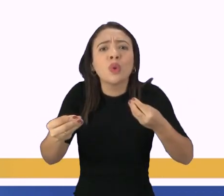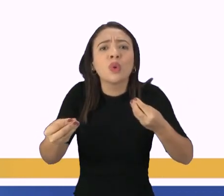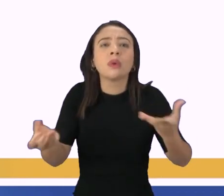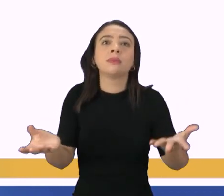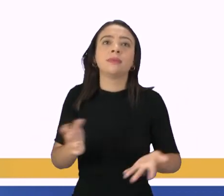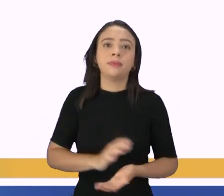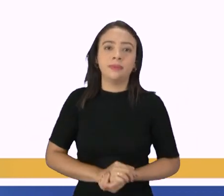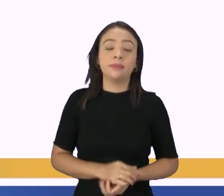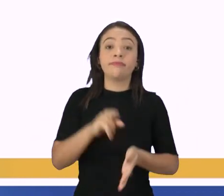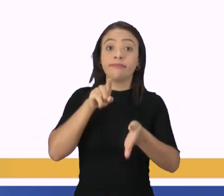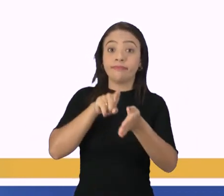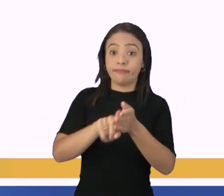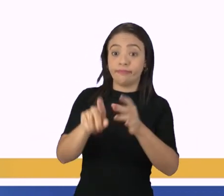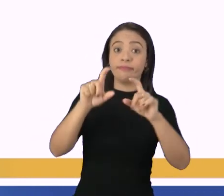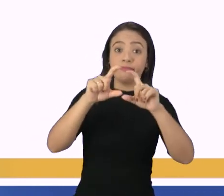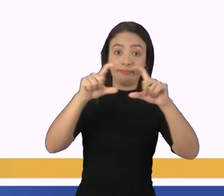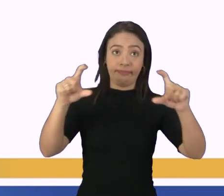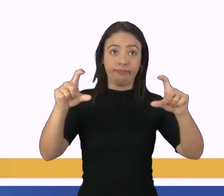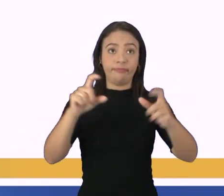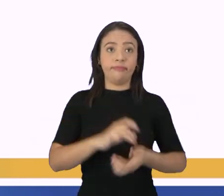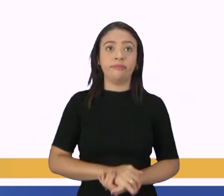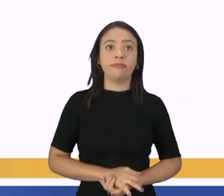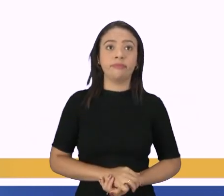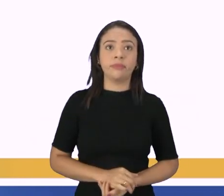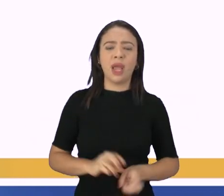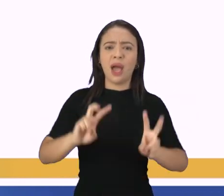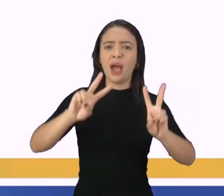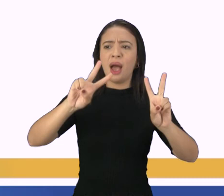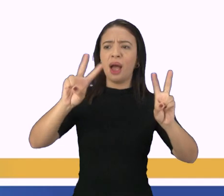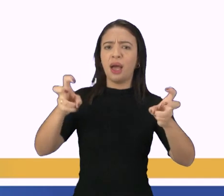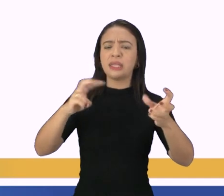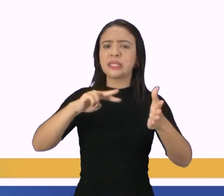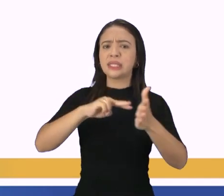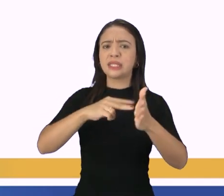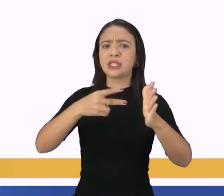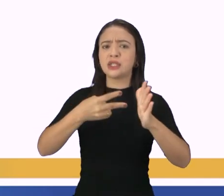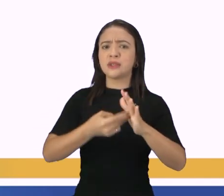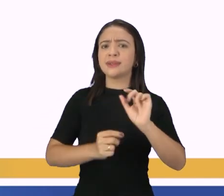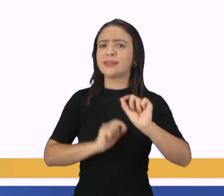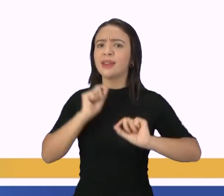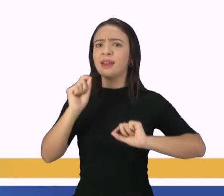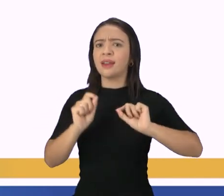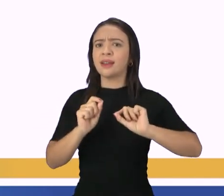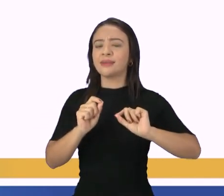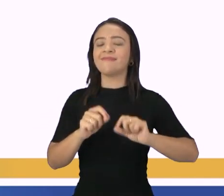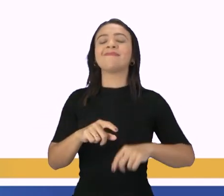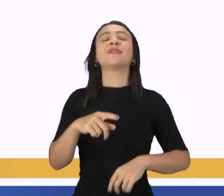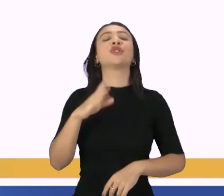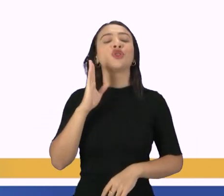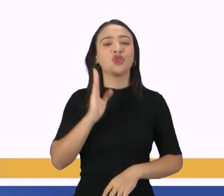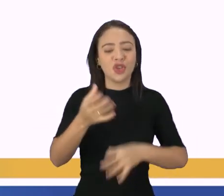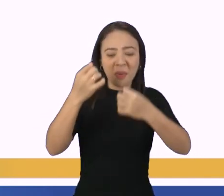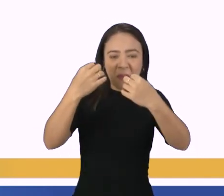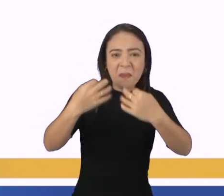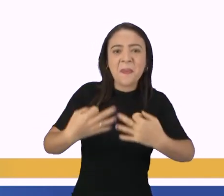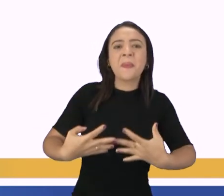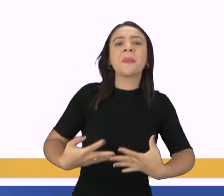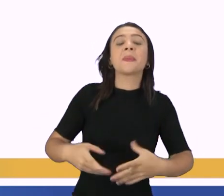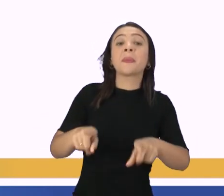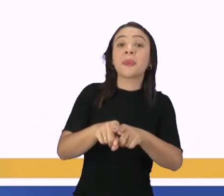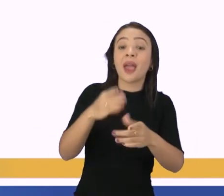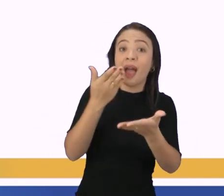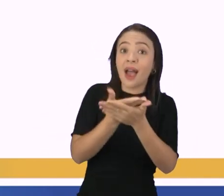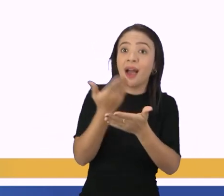pergunta em relação ao trecho. O que as aspas estão marcando? Falamos muito sobre isso e nas outras